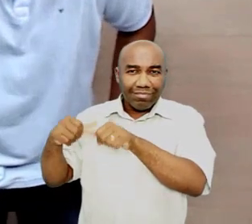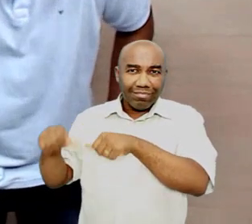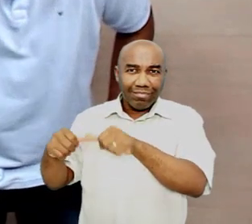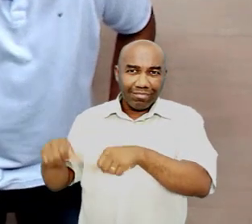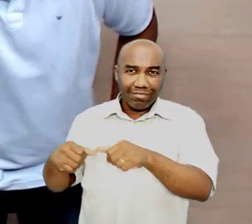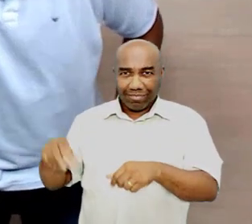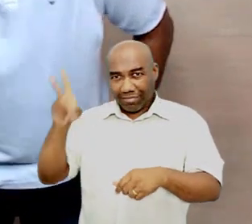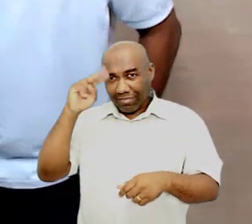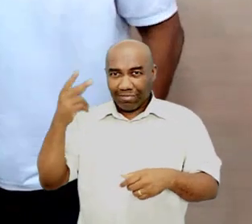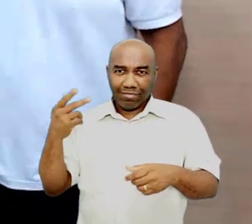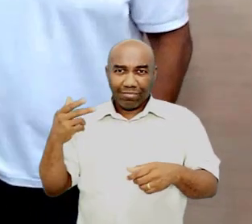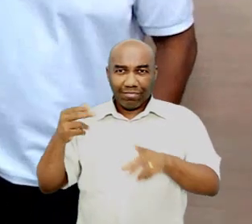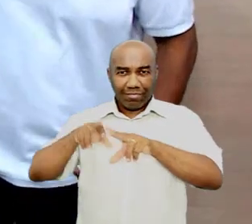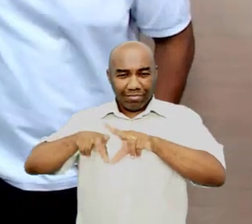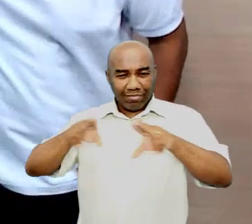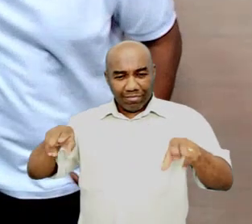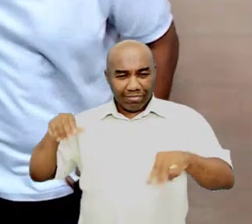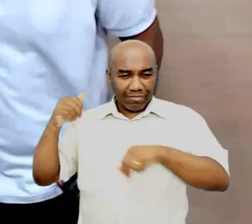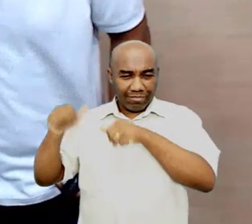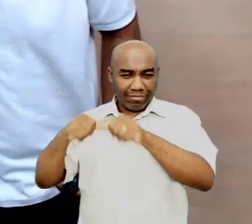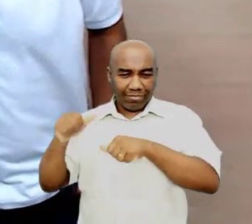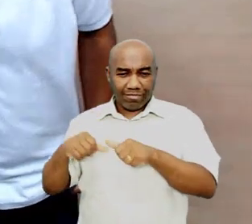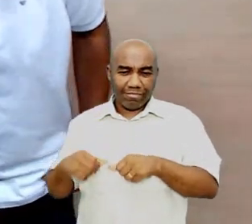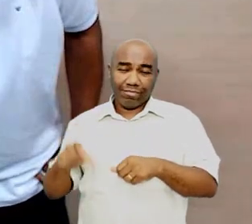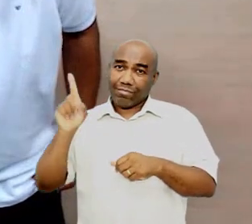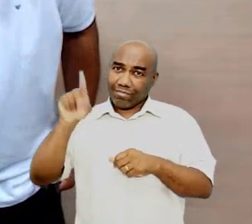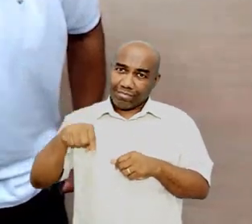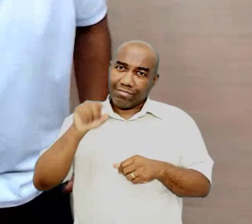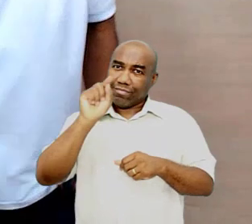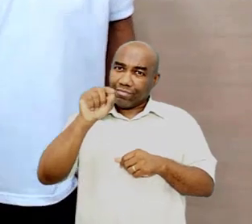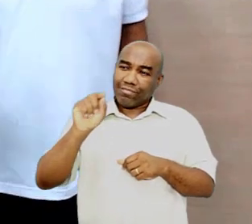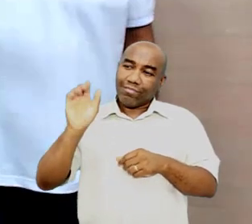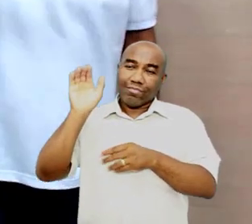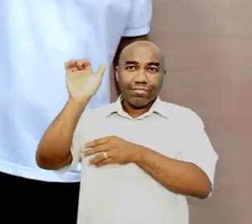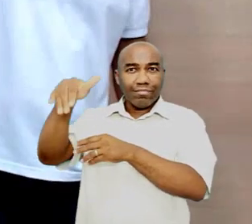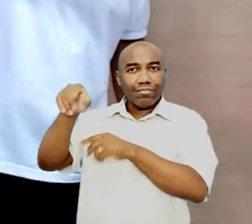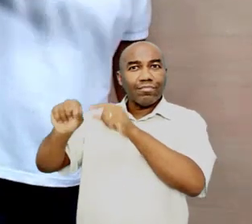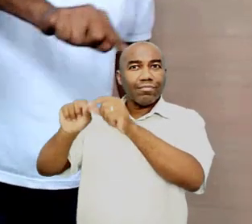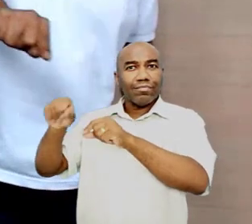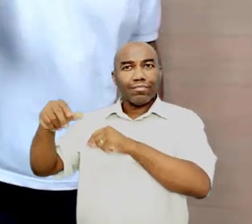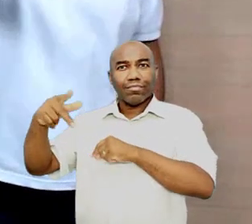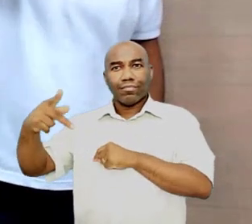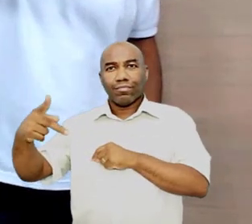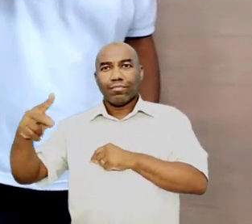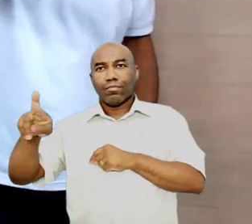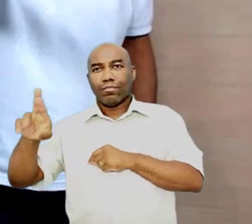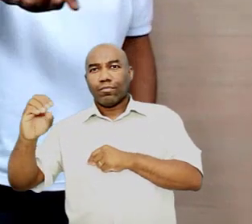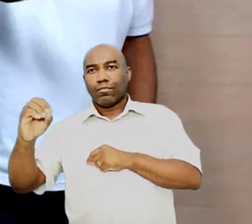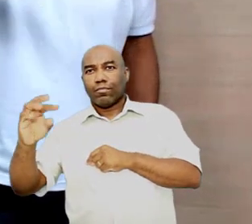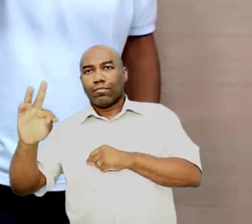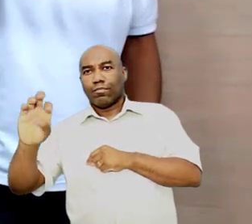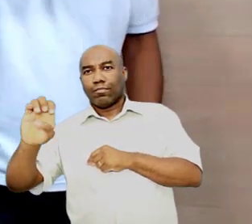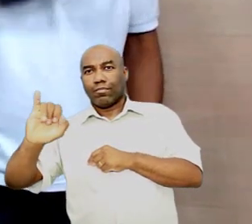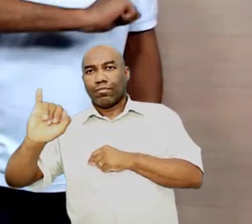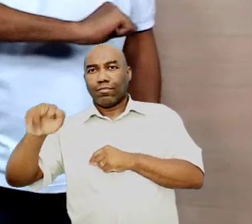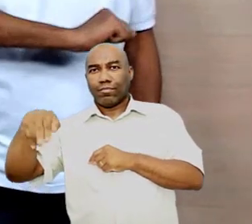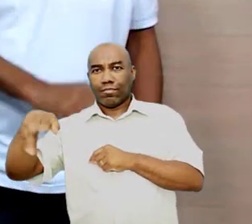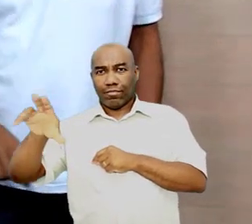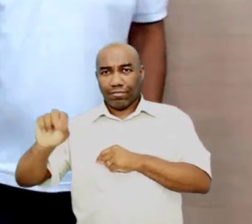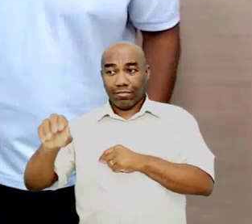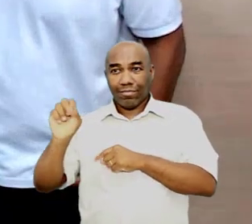acontece essa mutação? Nessas proteínas. Nessas proteínas que ficam presas na